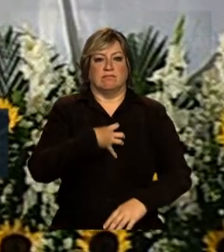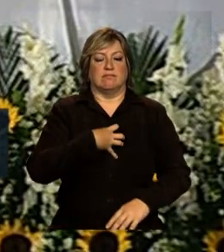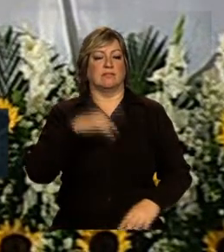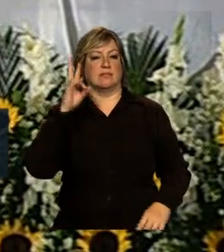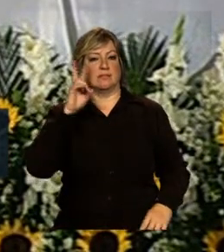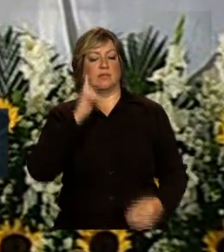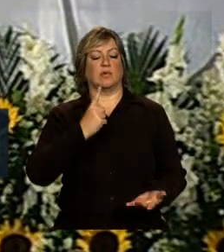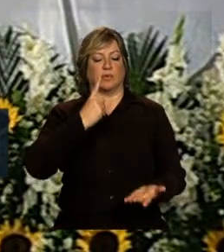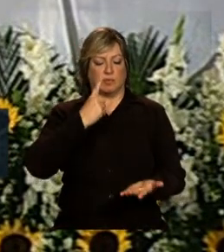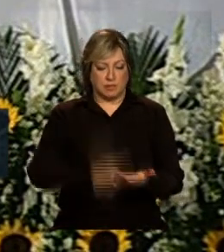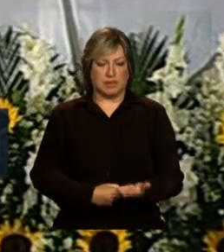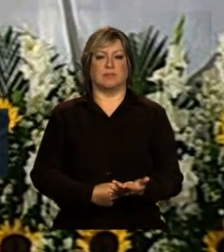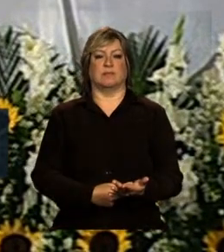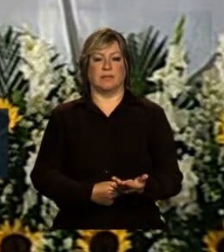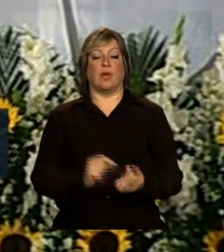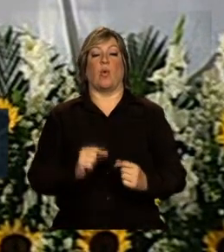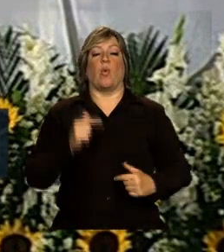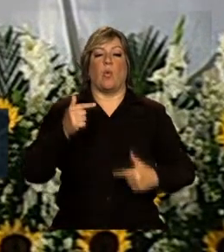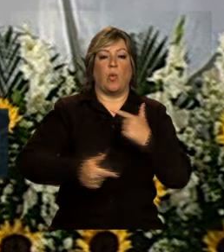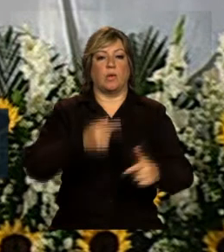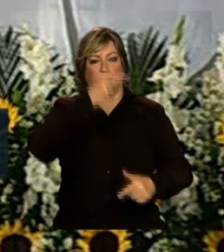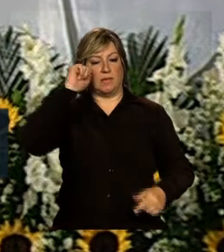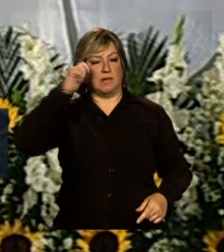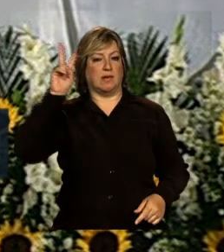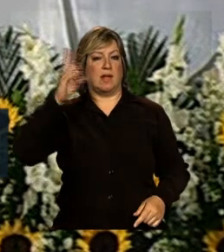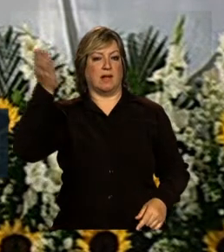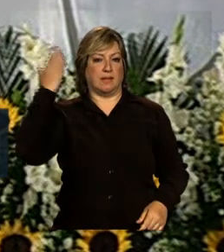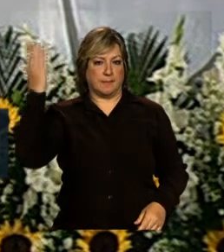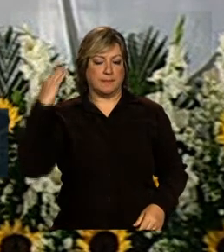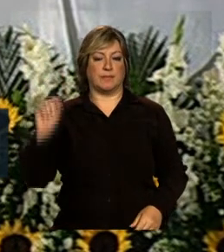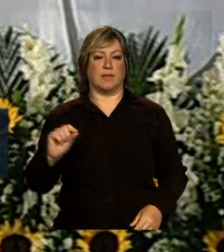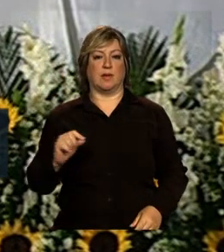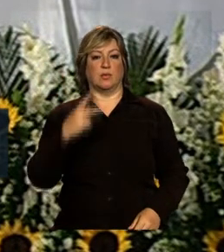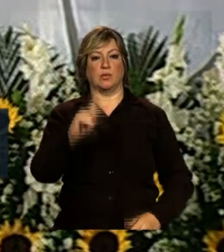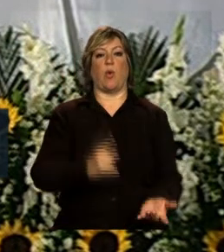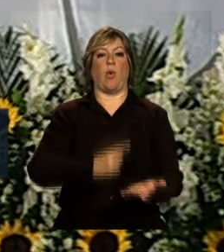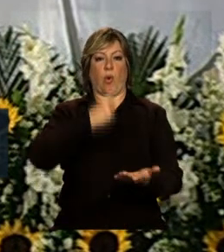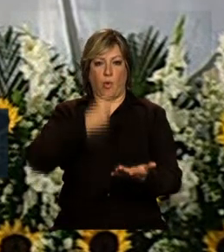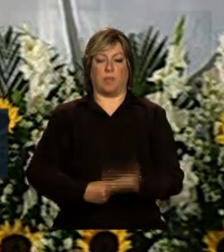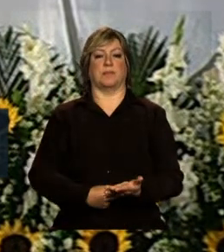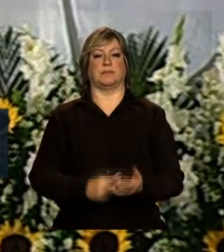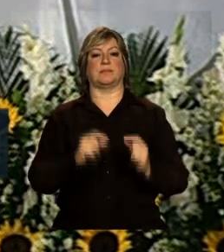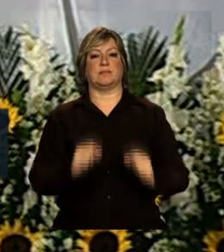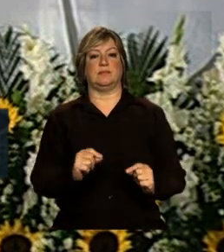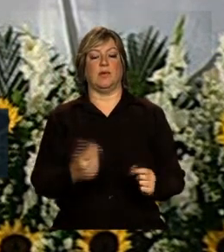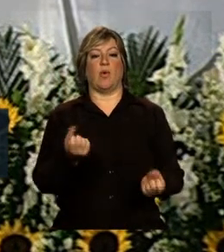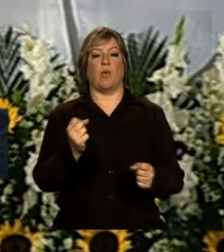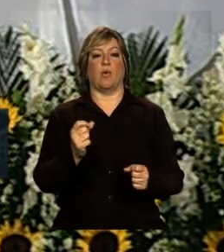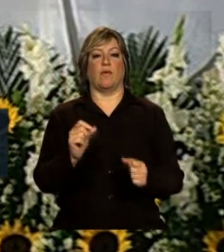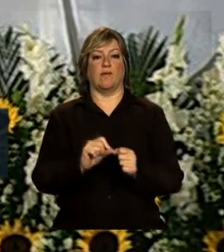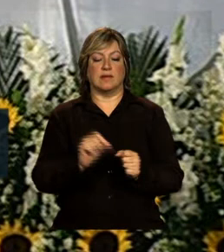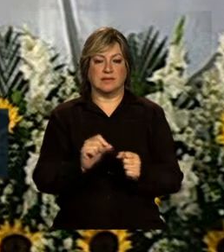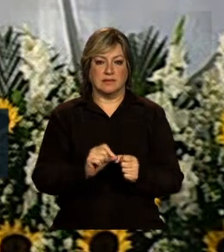seu compromisso com as lutas negras no presente, o seu compromisso com a construção